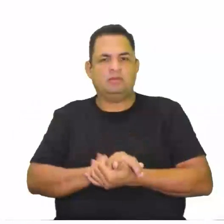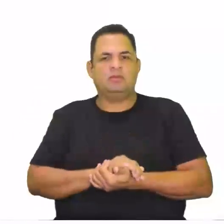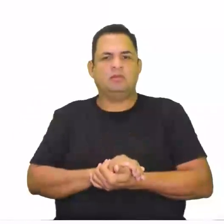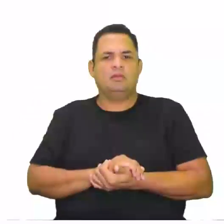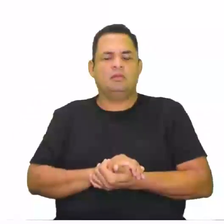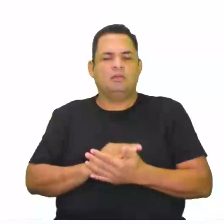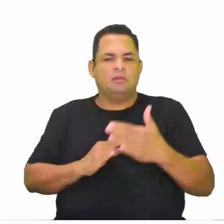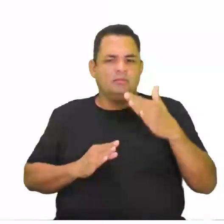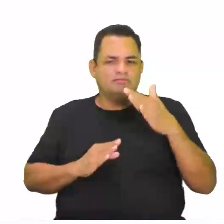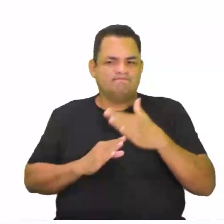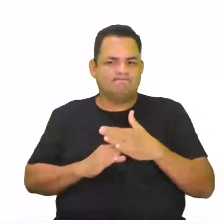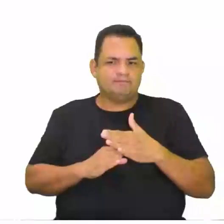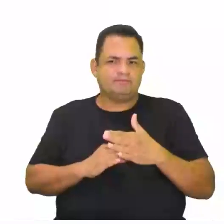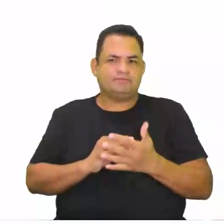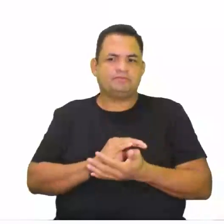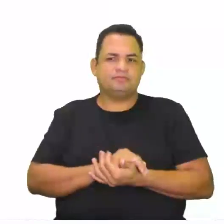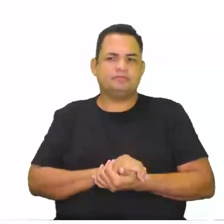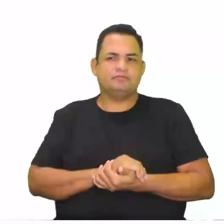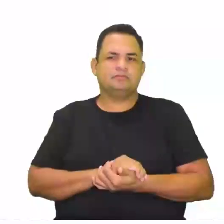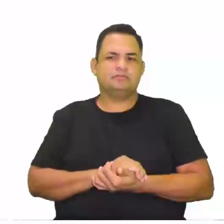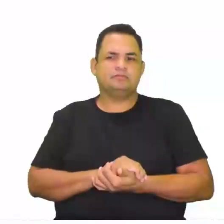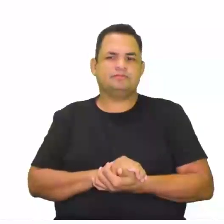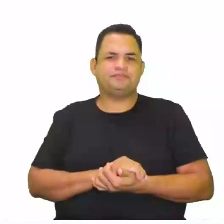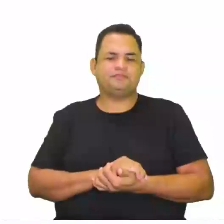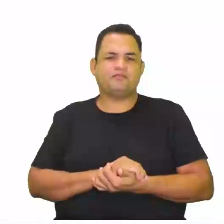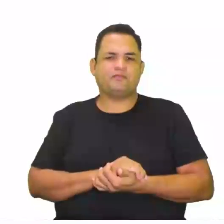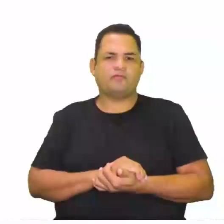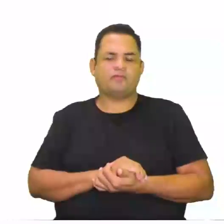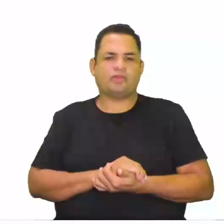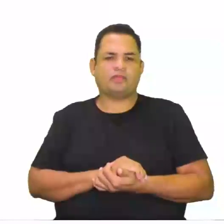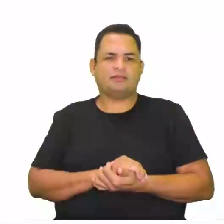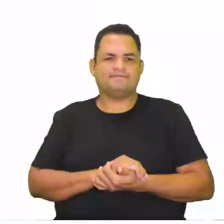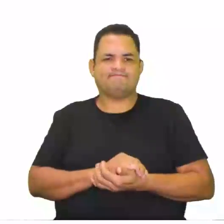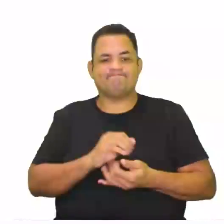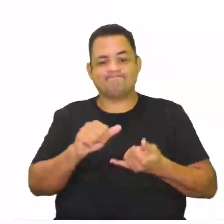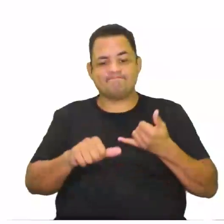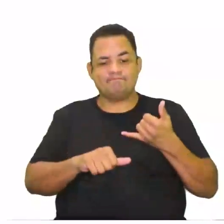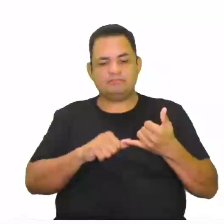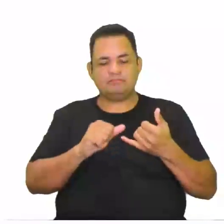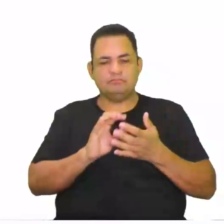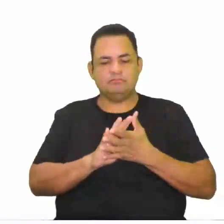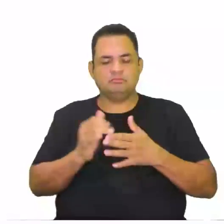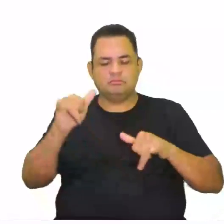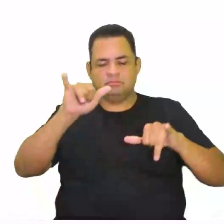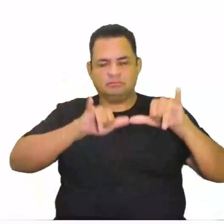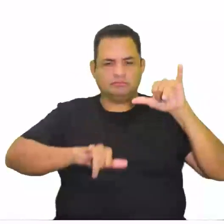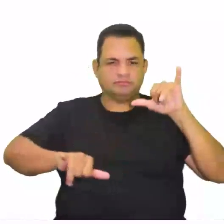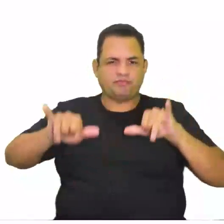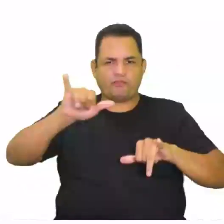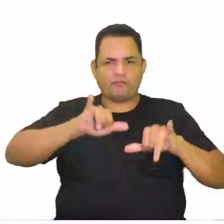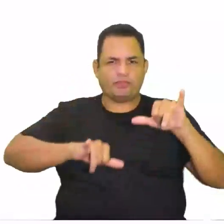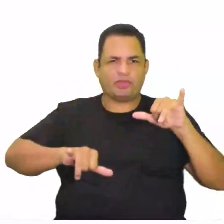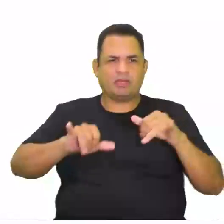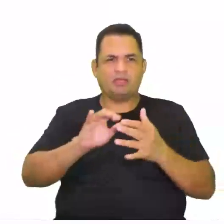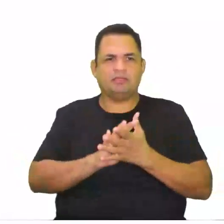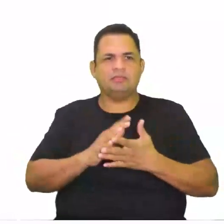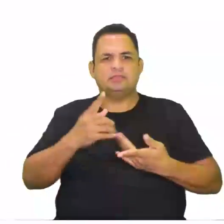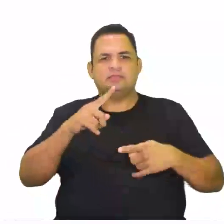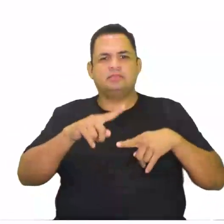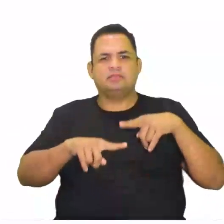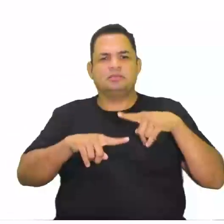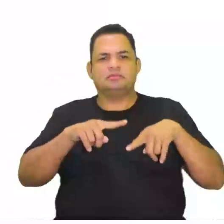ou evitados ao máximo. E algumas reações químicas nós temos a presença de